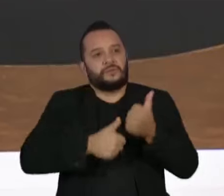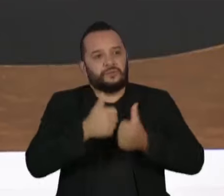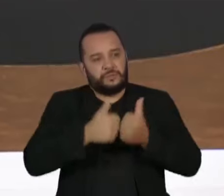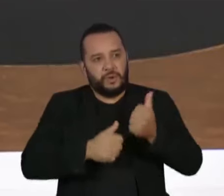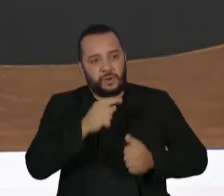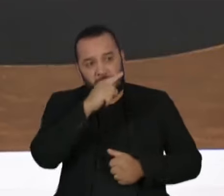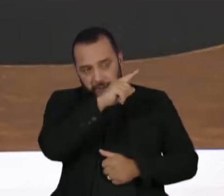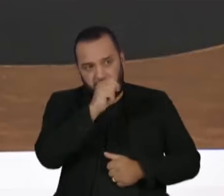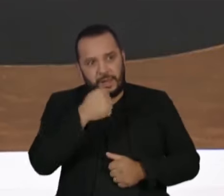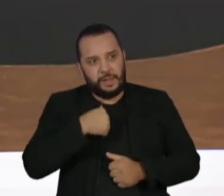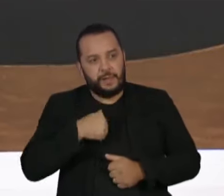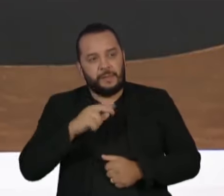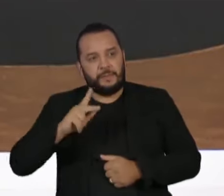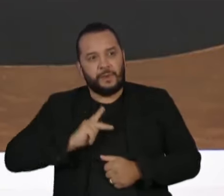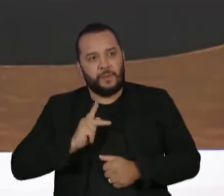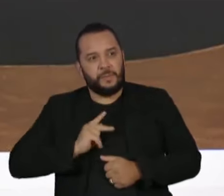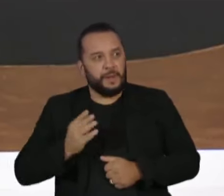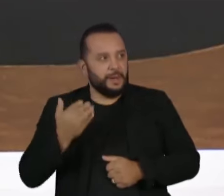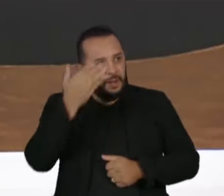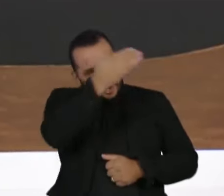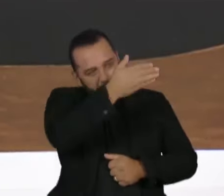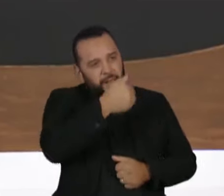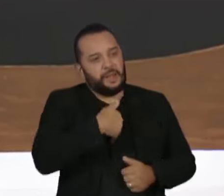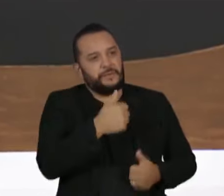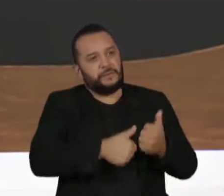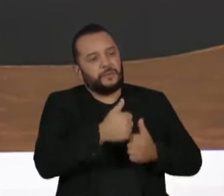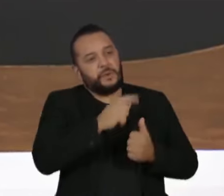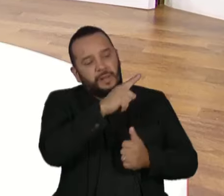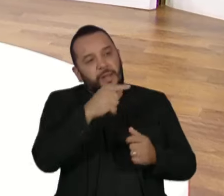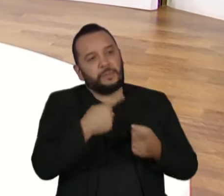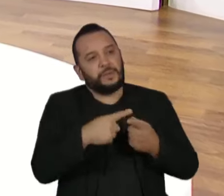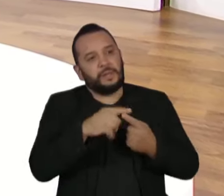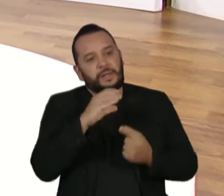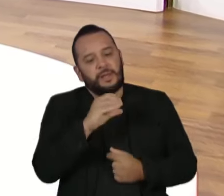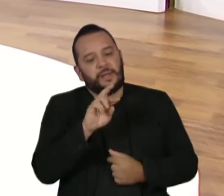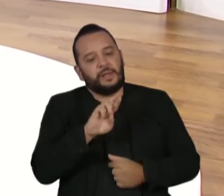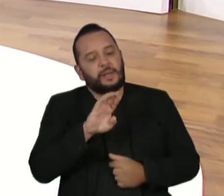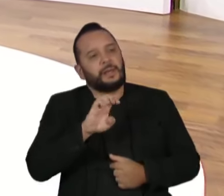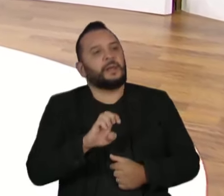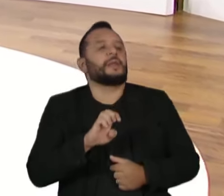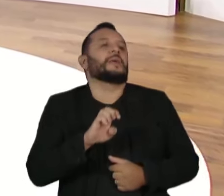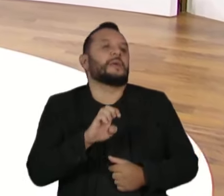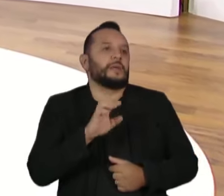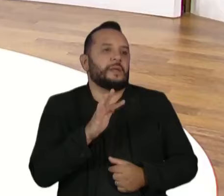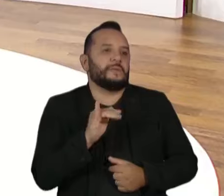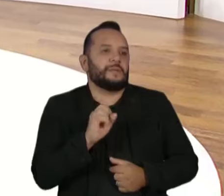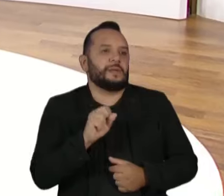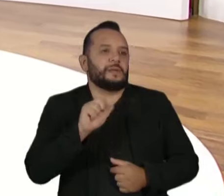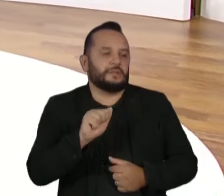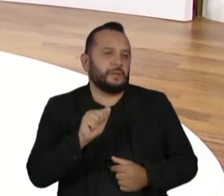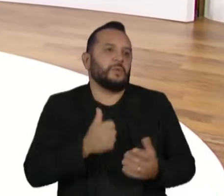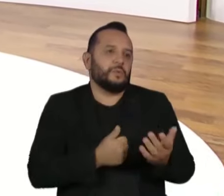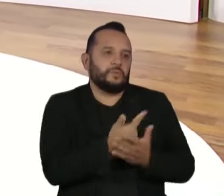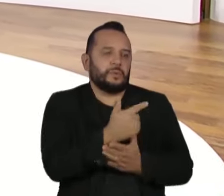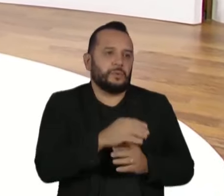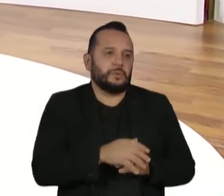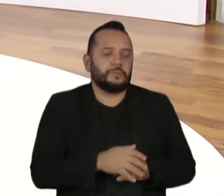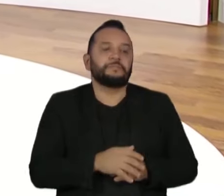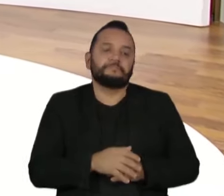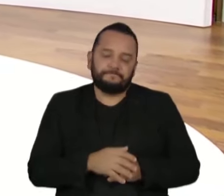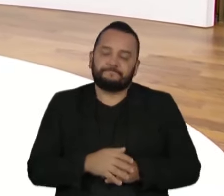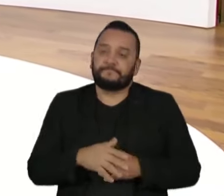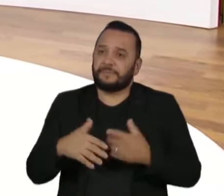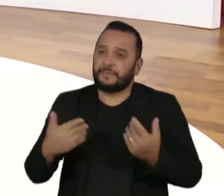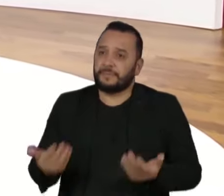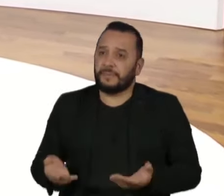você responde a essas críticas por conta de estádios? Então, Vera, a casa do Palmeiras é no Allianz Parque,